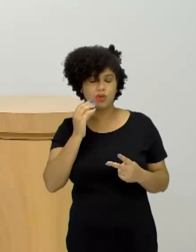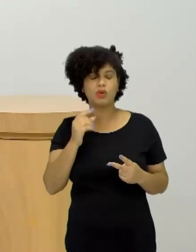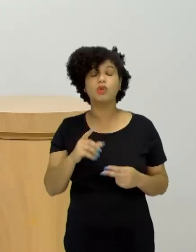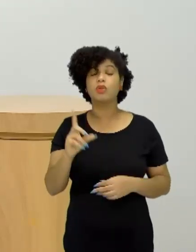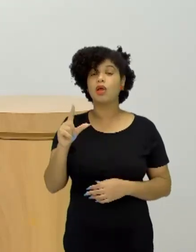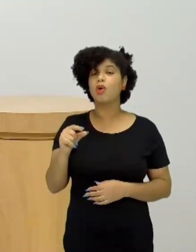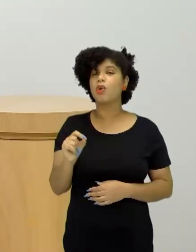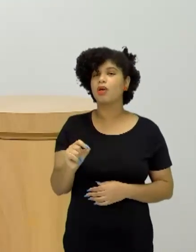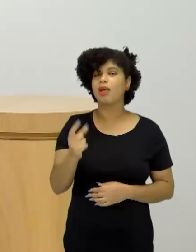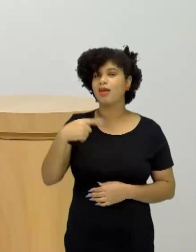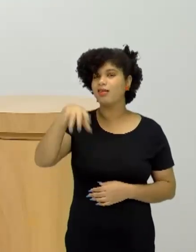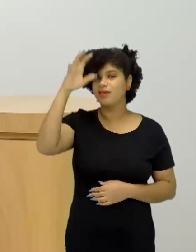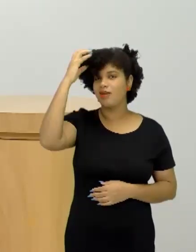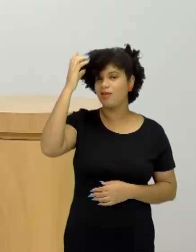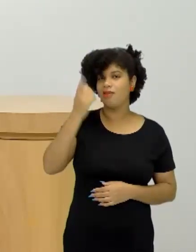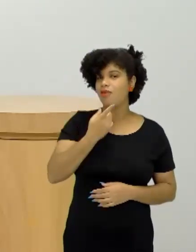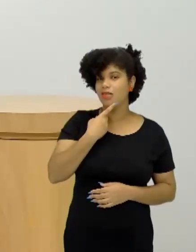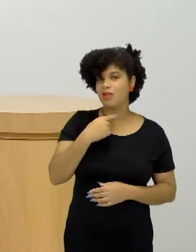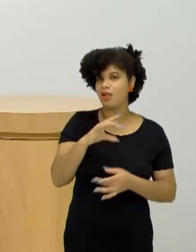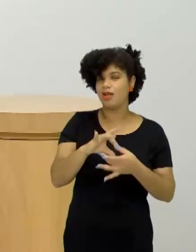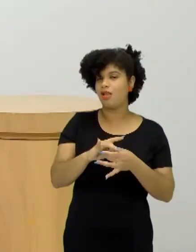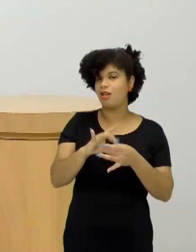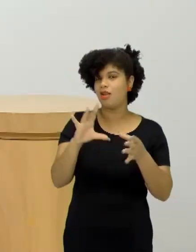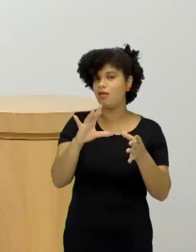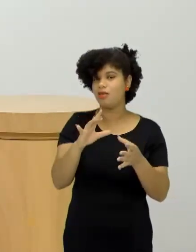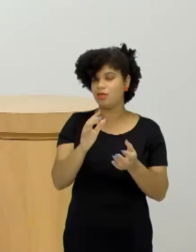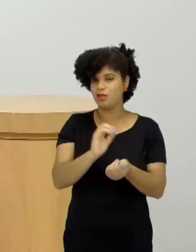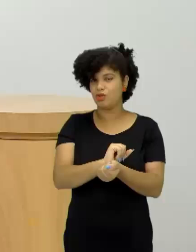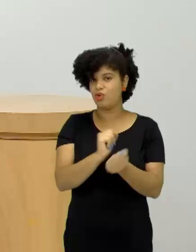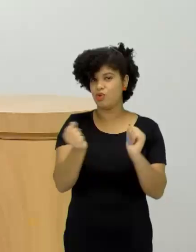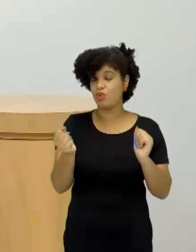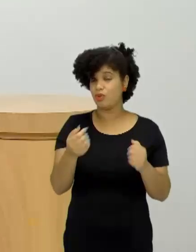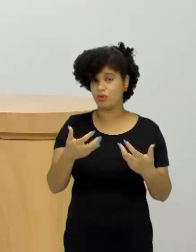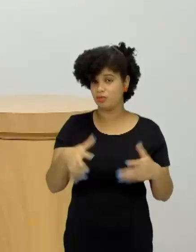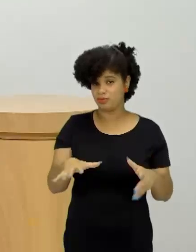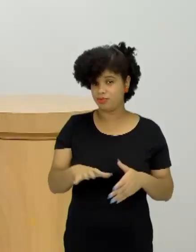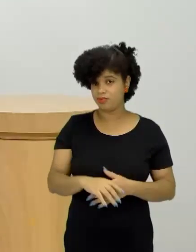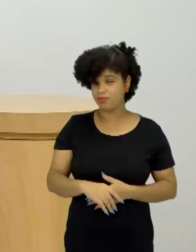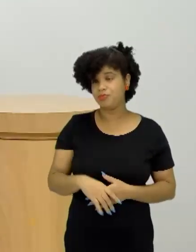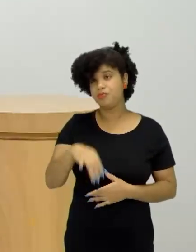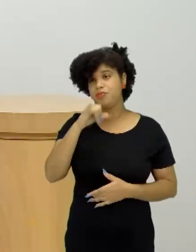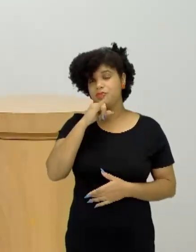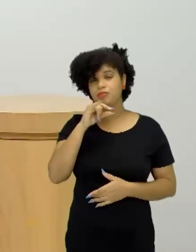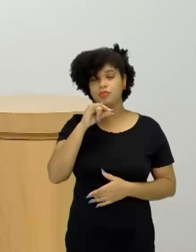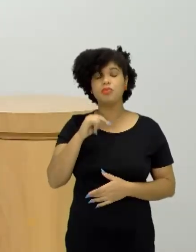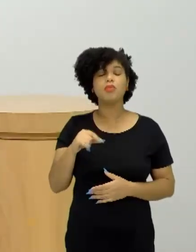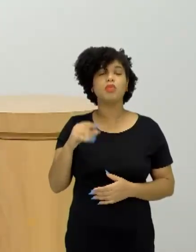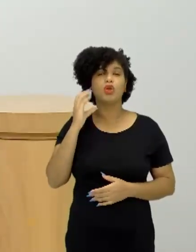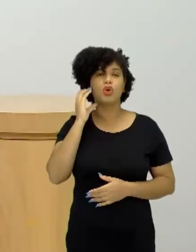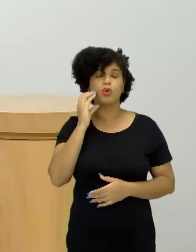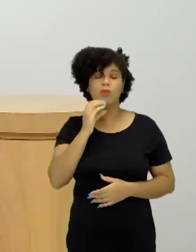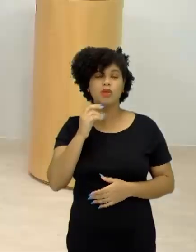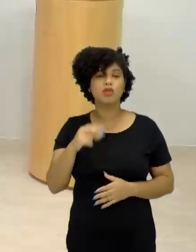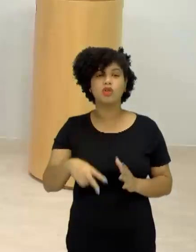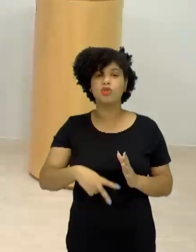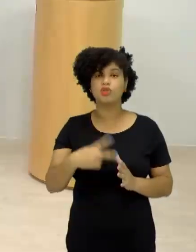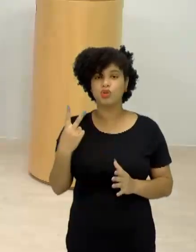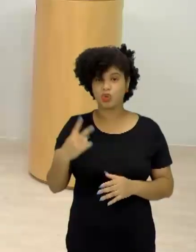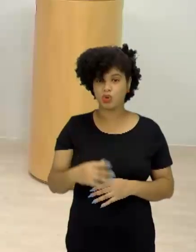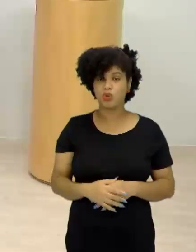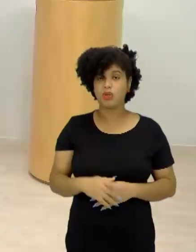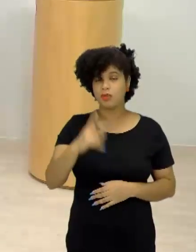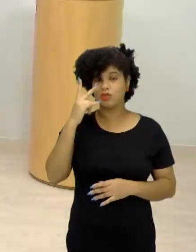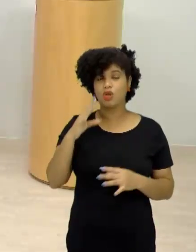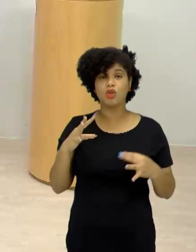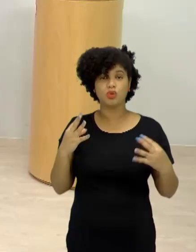na escravidão. Não sei se você sabe, Gibá, o Dom Pedro II, por exemplo, todas as pessoas que trabalhavam para ele eram alforriadas